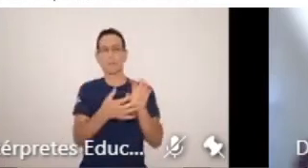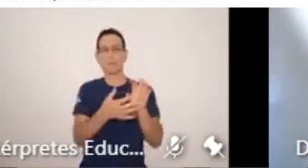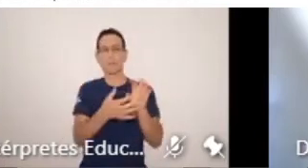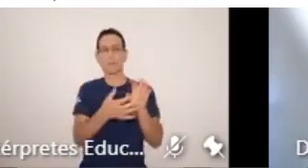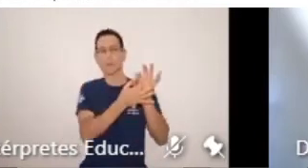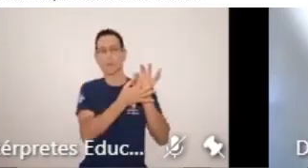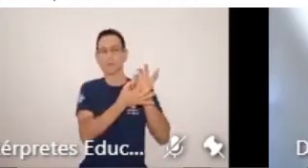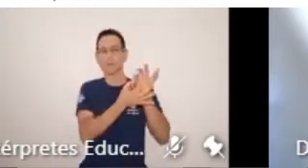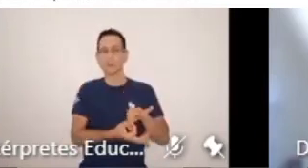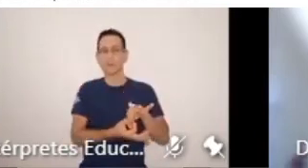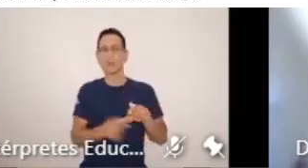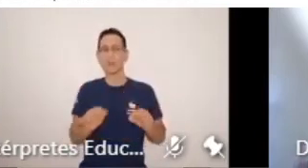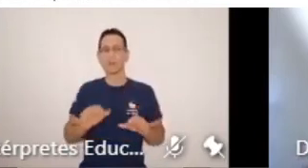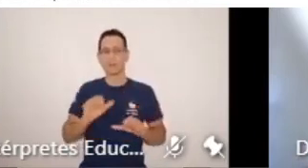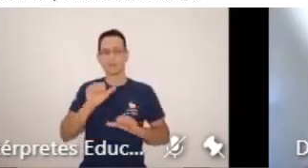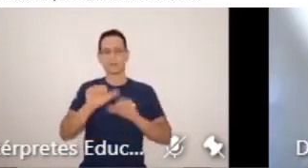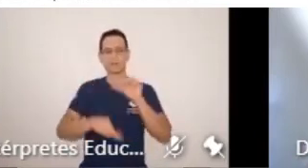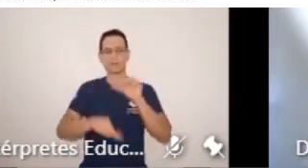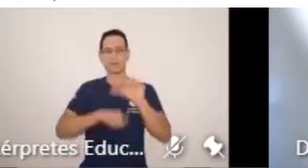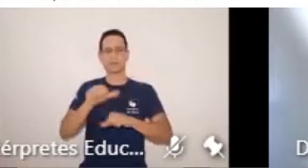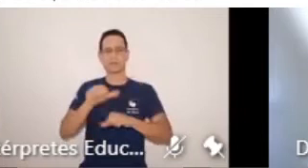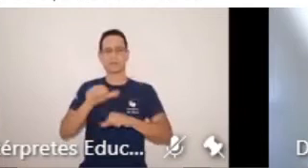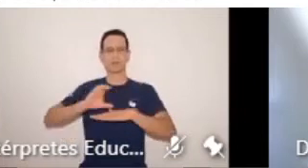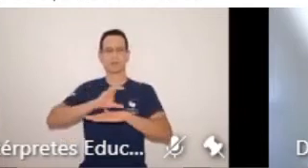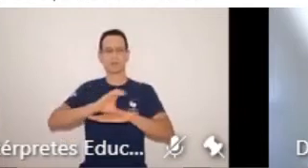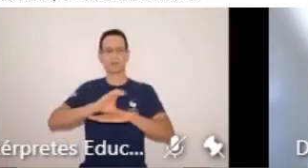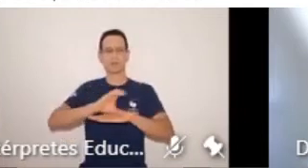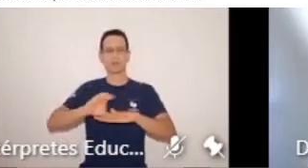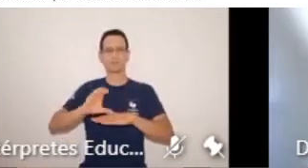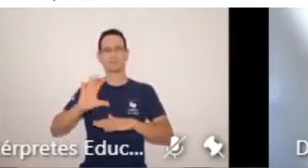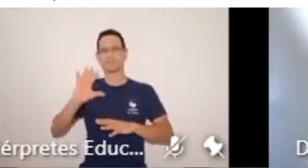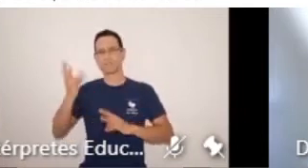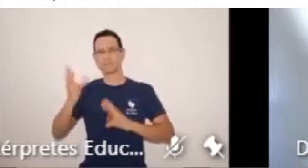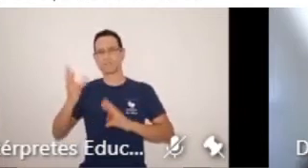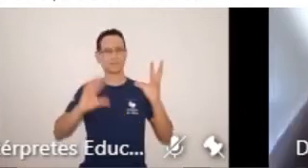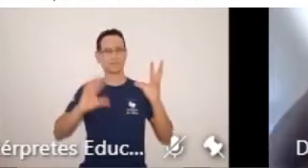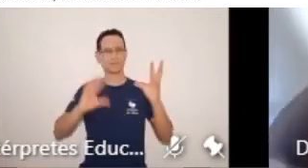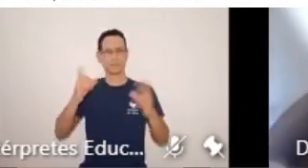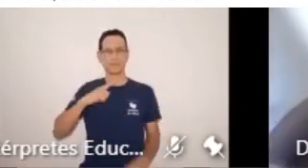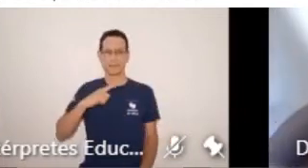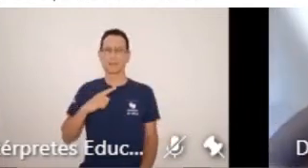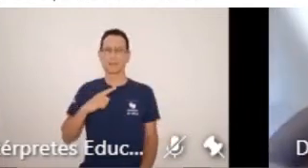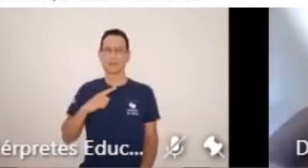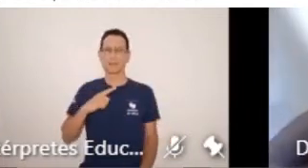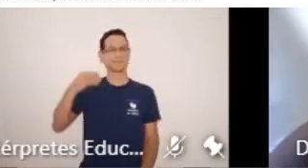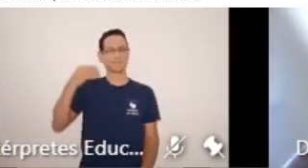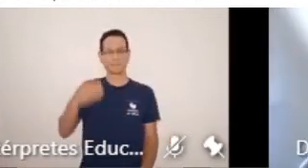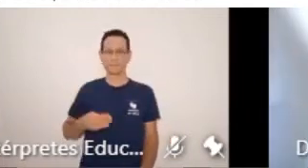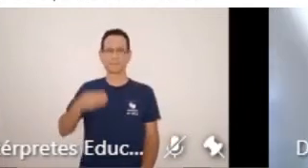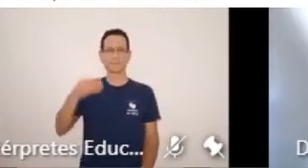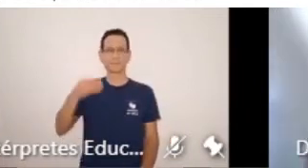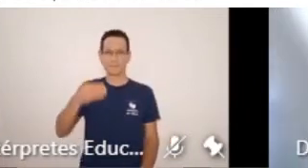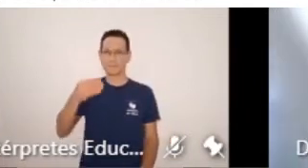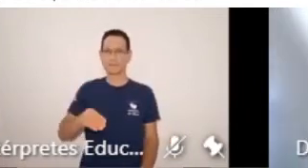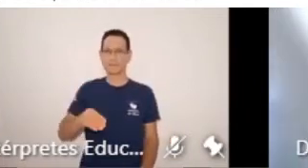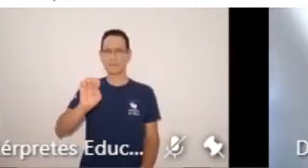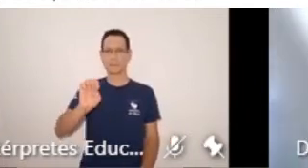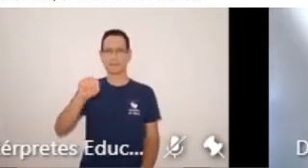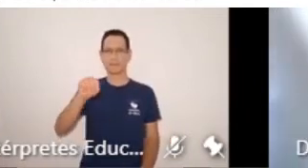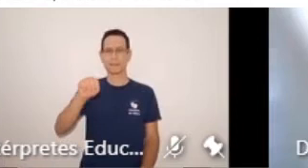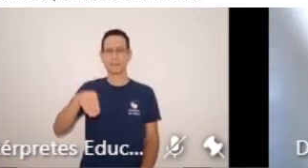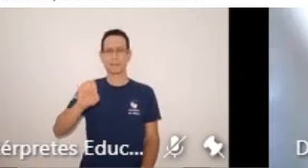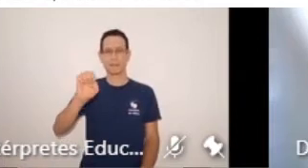de modificação da Constituição que não pode ser ignorado. Existem sucessivas emendas constitucionais que